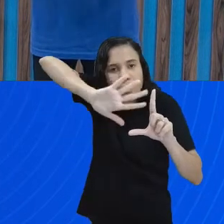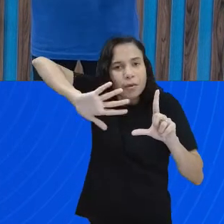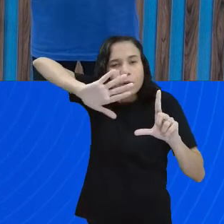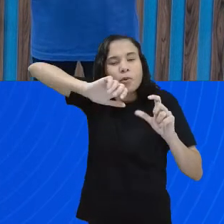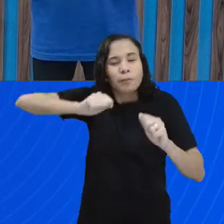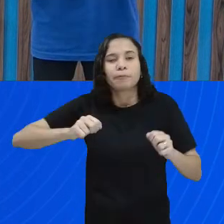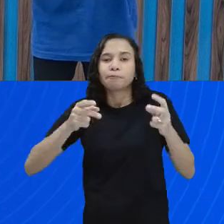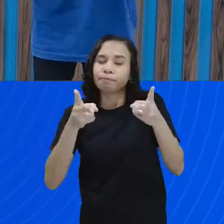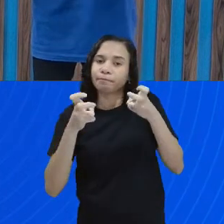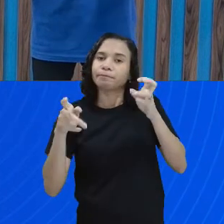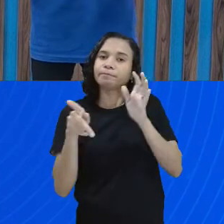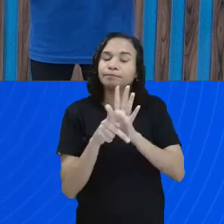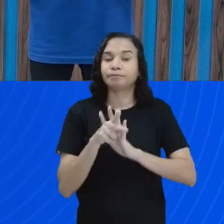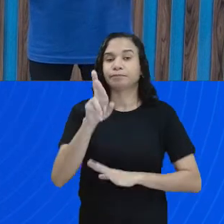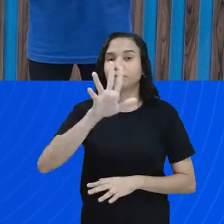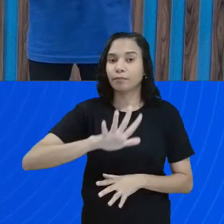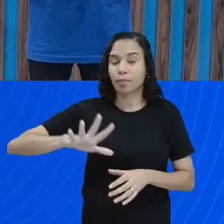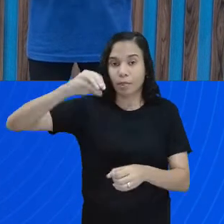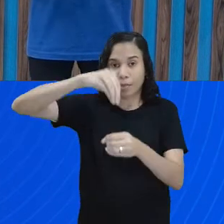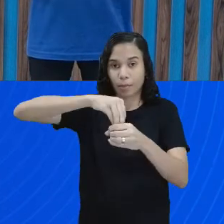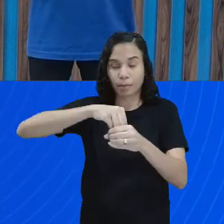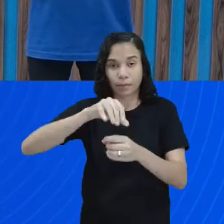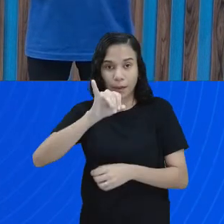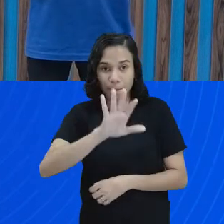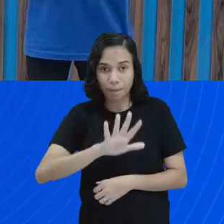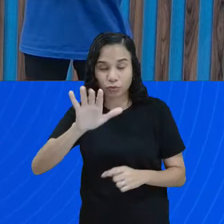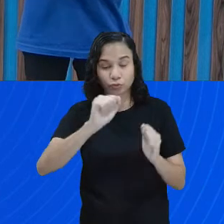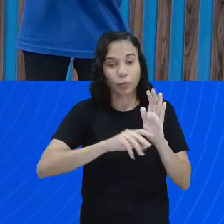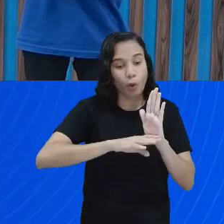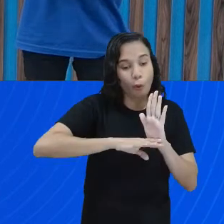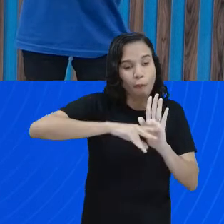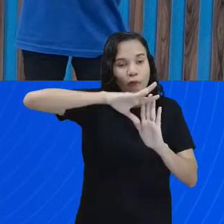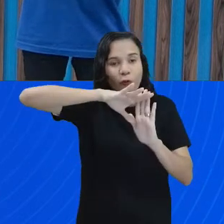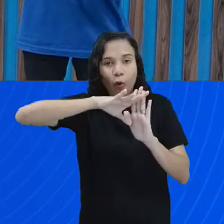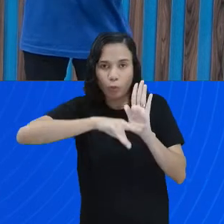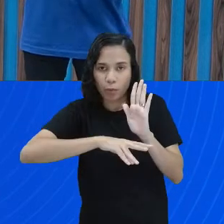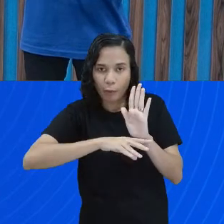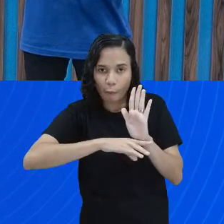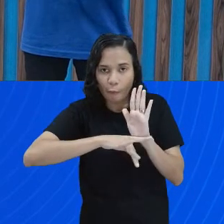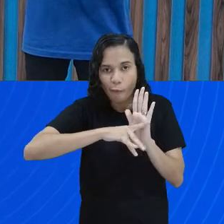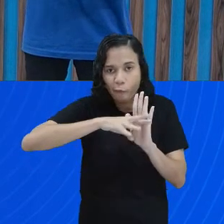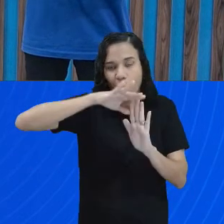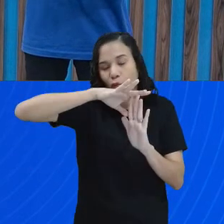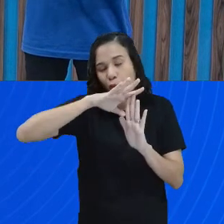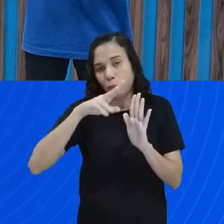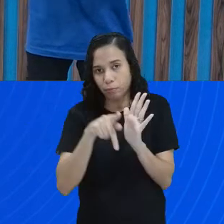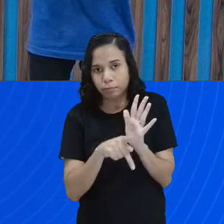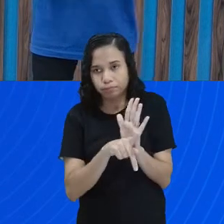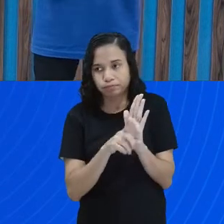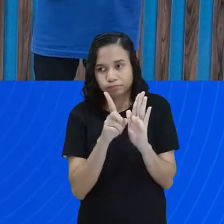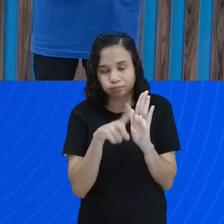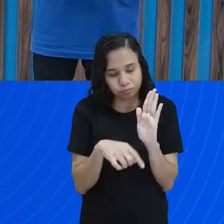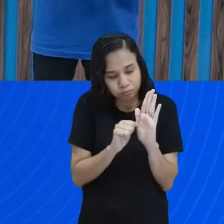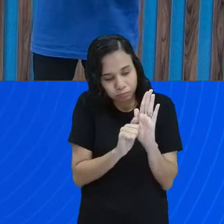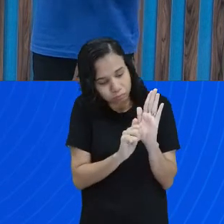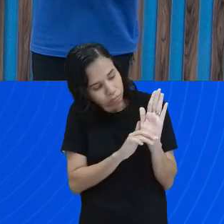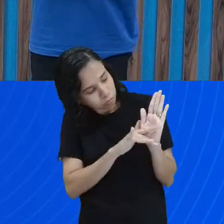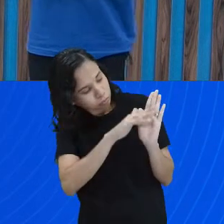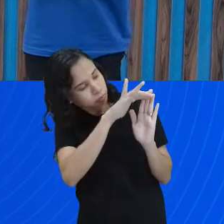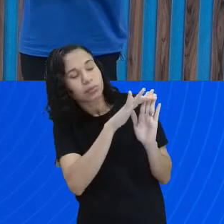posso perceber que é a região interna da figura. E o volume o volume do cilindro ou do prisma é essa